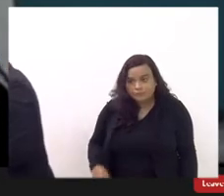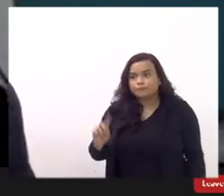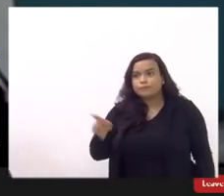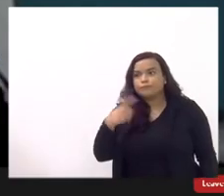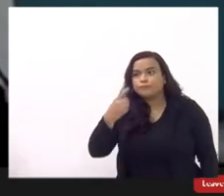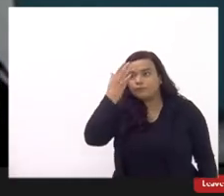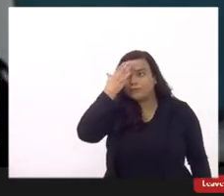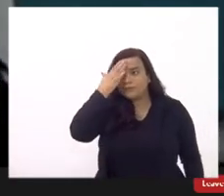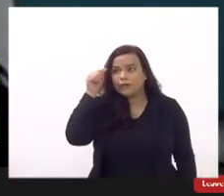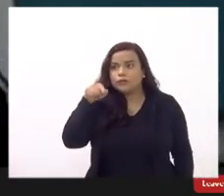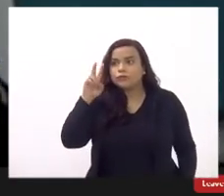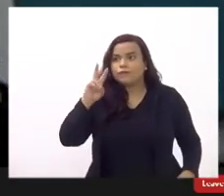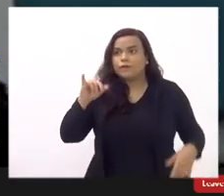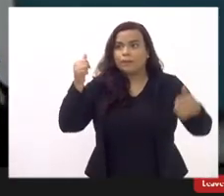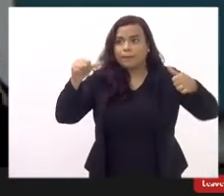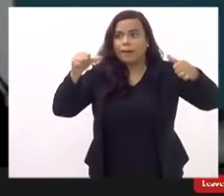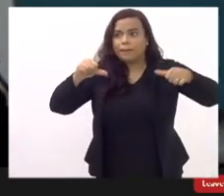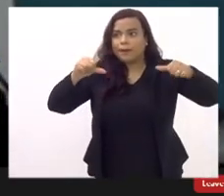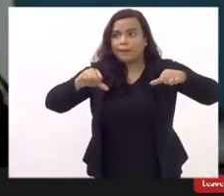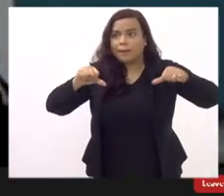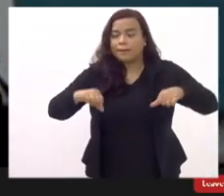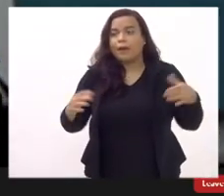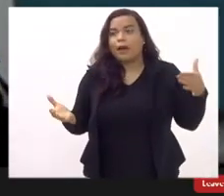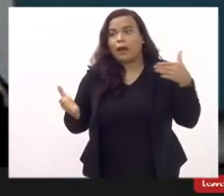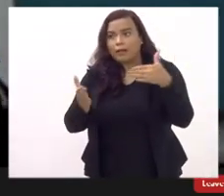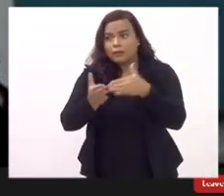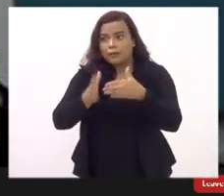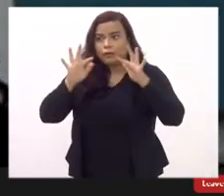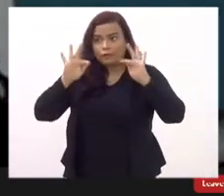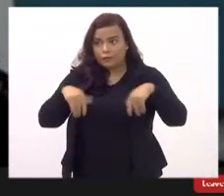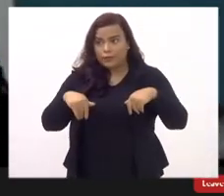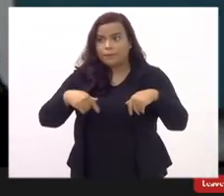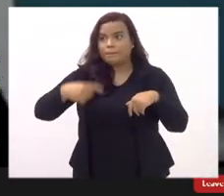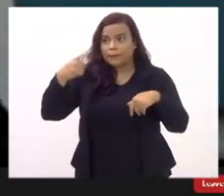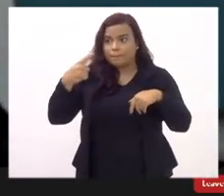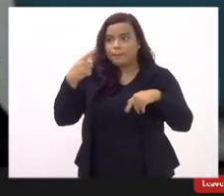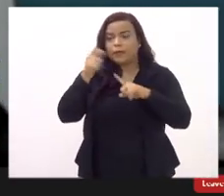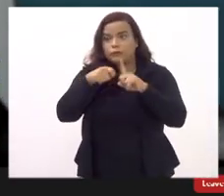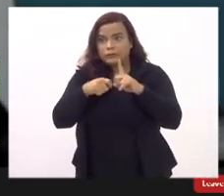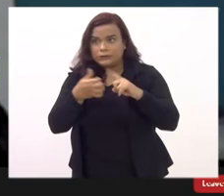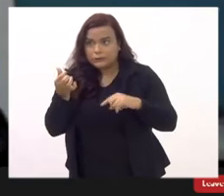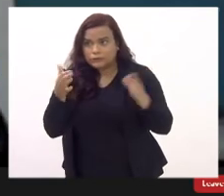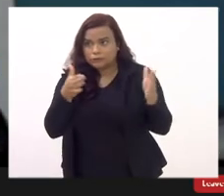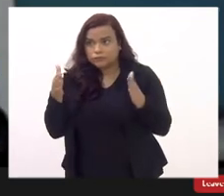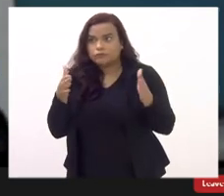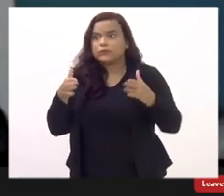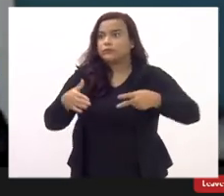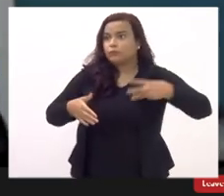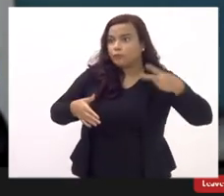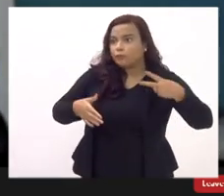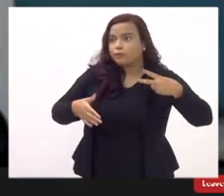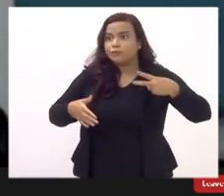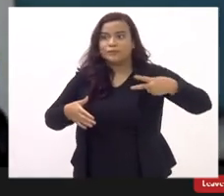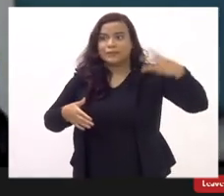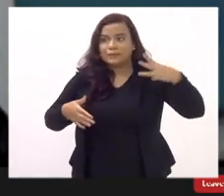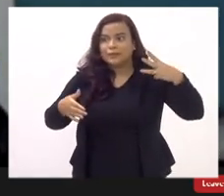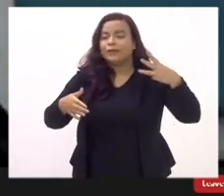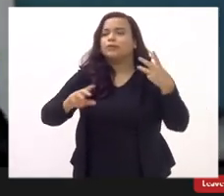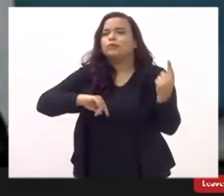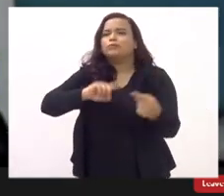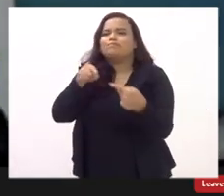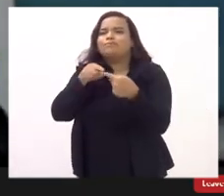se agravando até o final do primeiro semestre, segundo, terceiro, e que a terminalidade ela fica extremamente